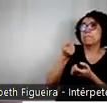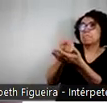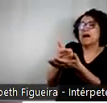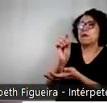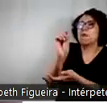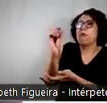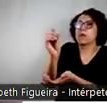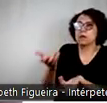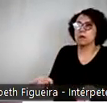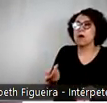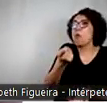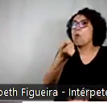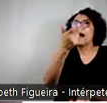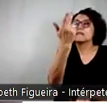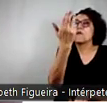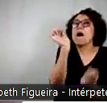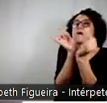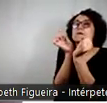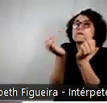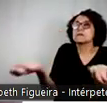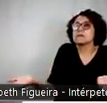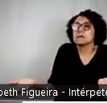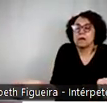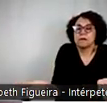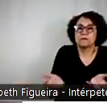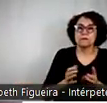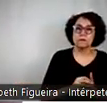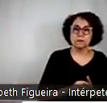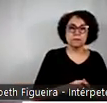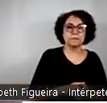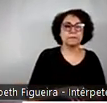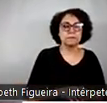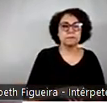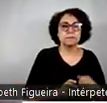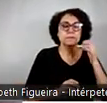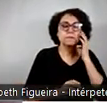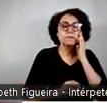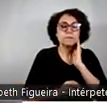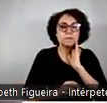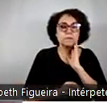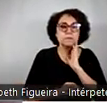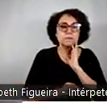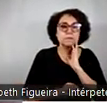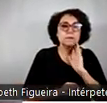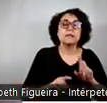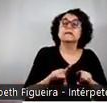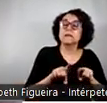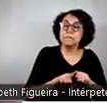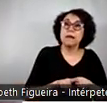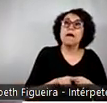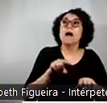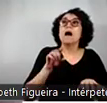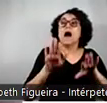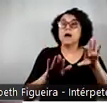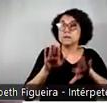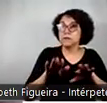sofrem violência doméstica, né, e então ela vem, né, migra com a família, tá o homem,